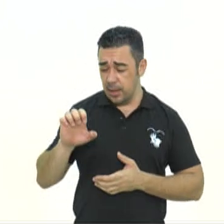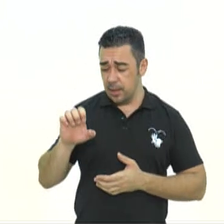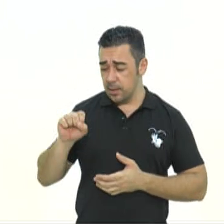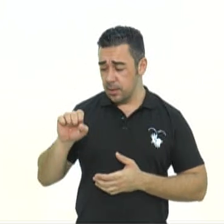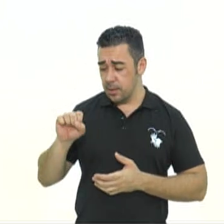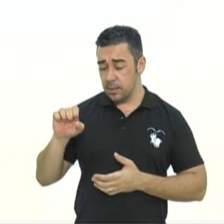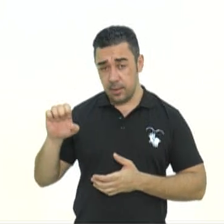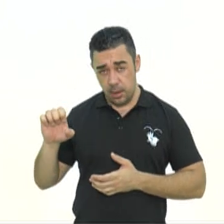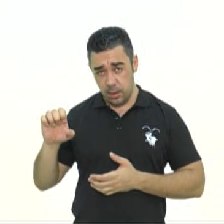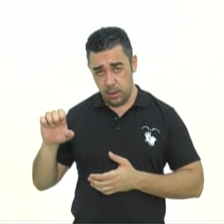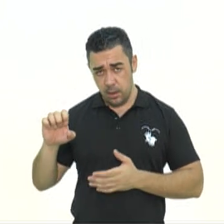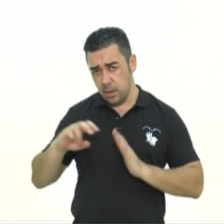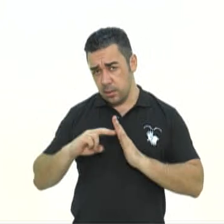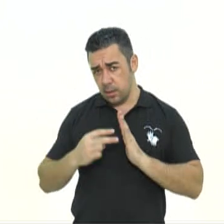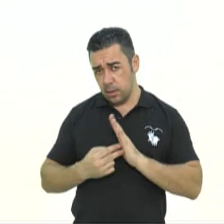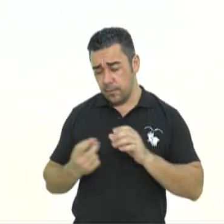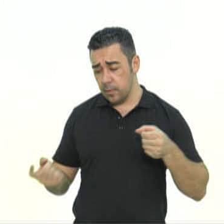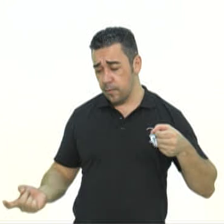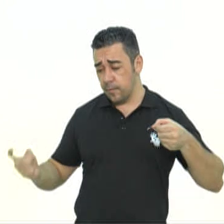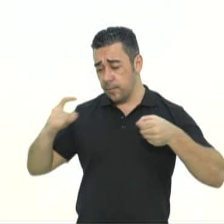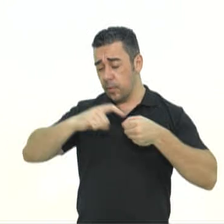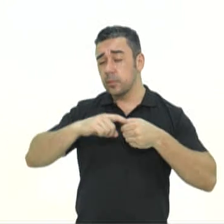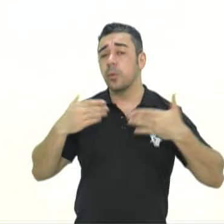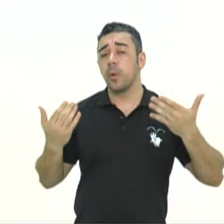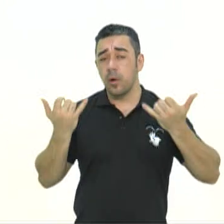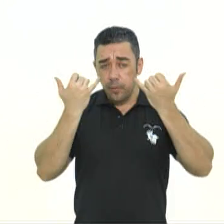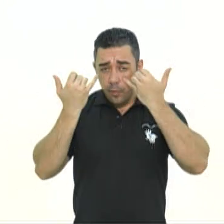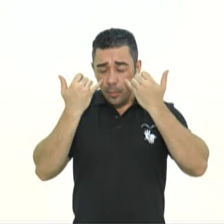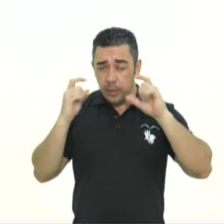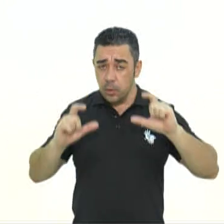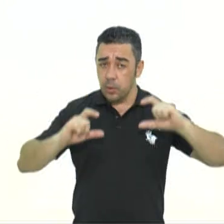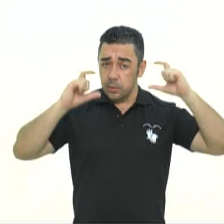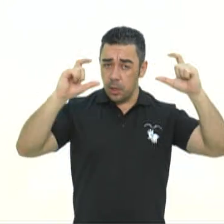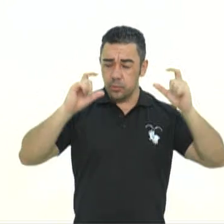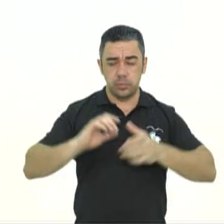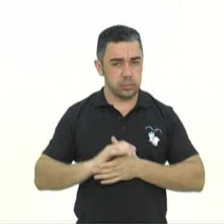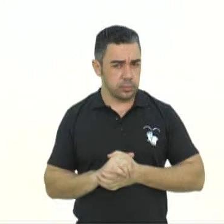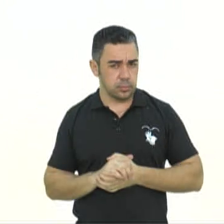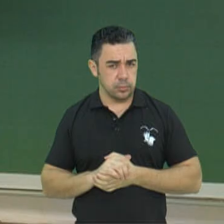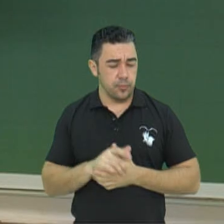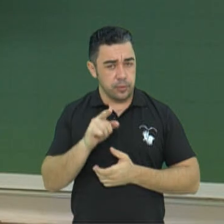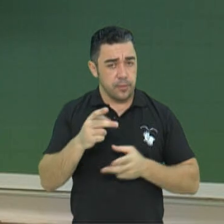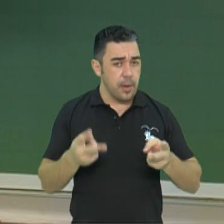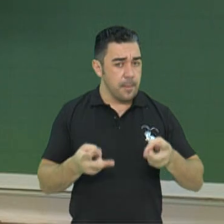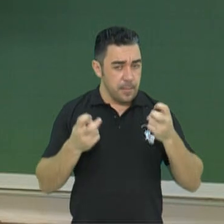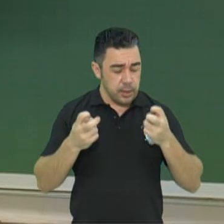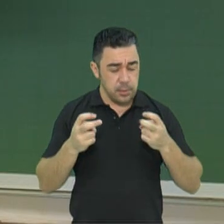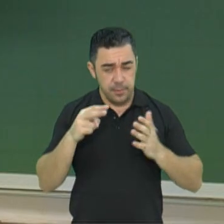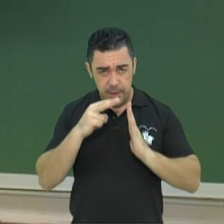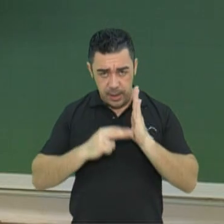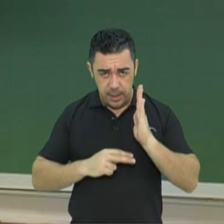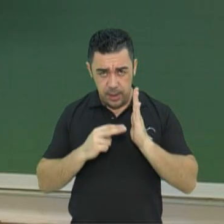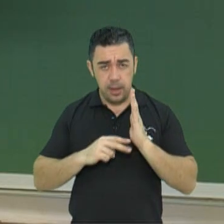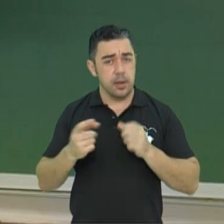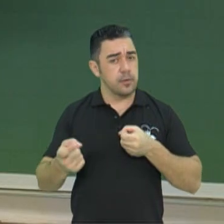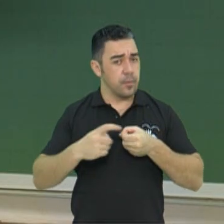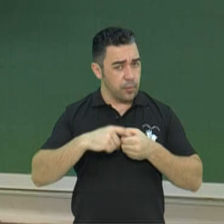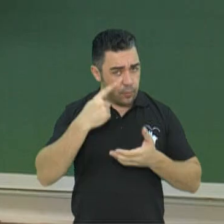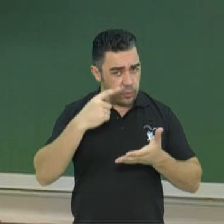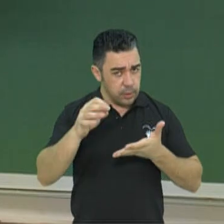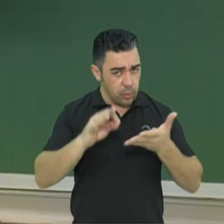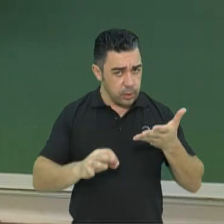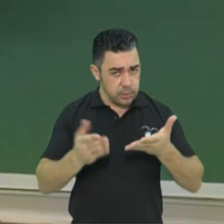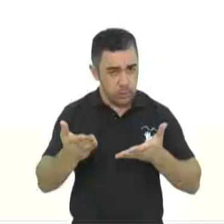esse, retorna qual informação do trecho acima? Então, você vai observar, vai fazer a leitura e nós já retornamos